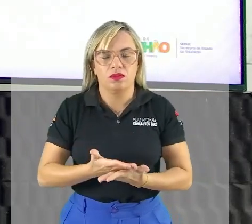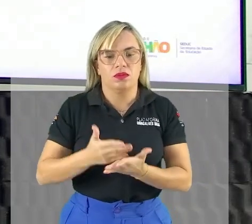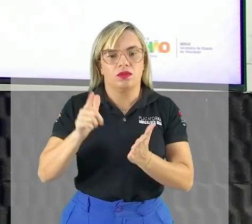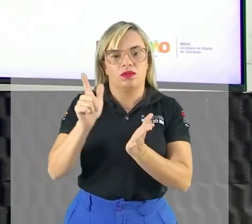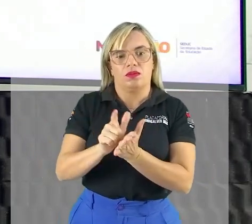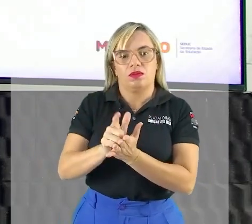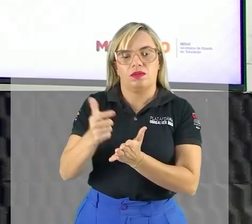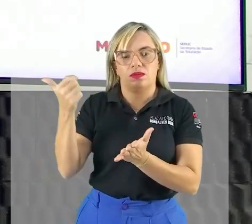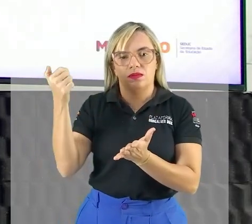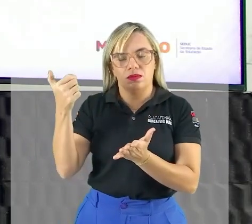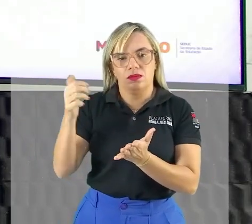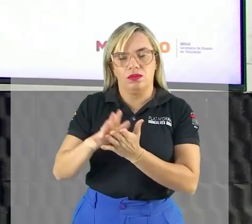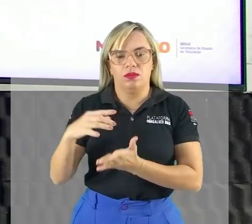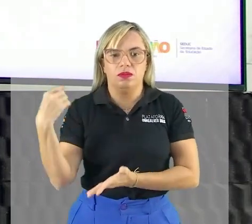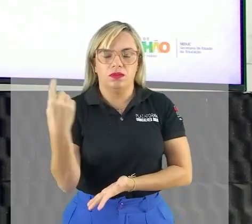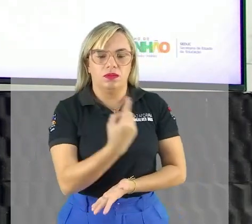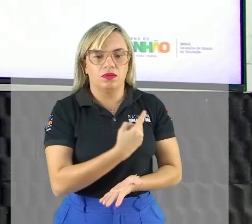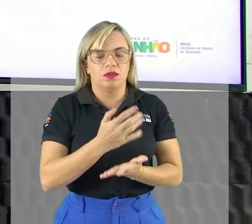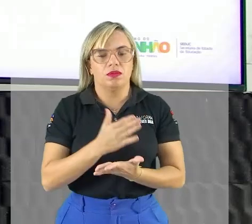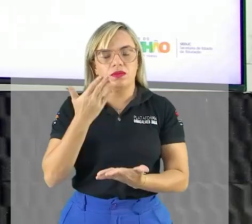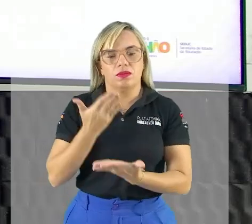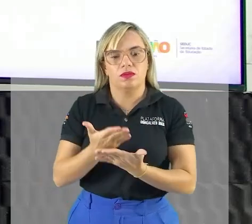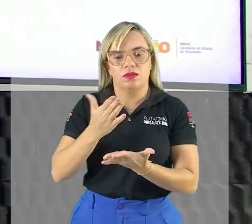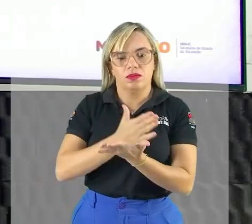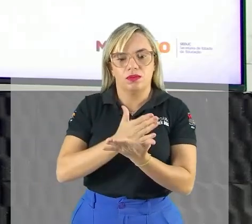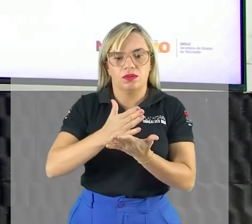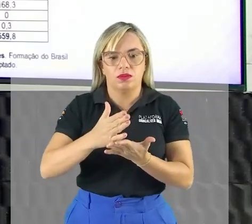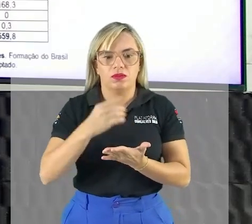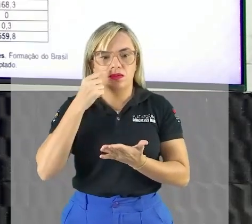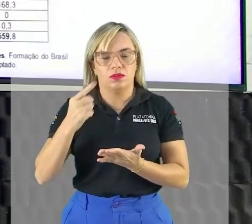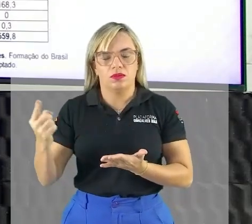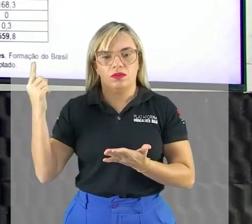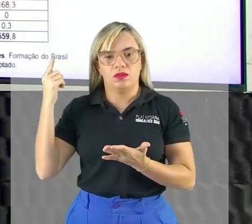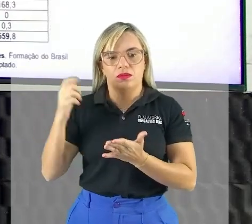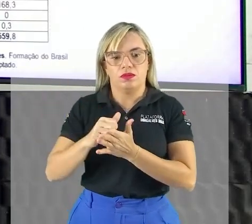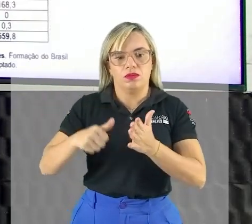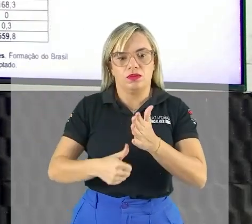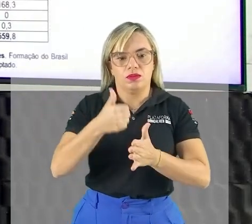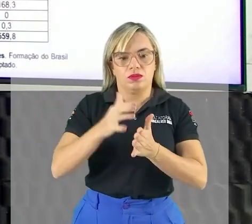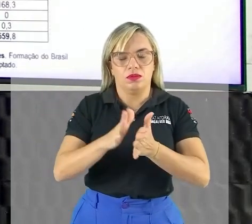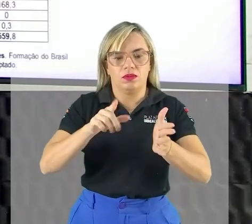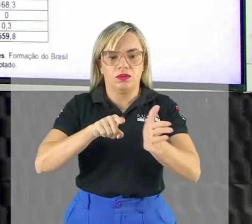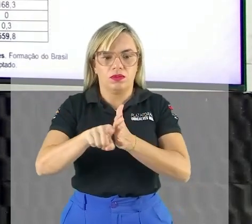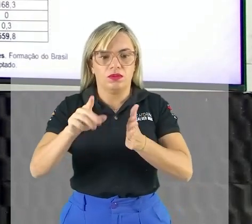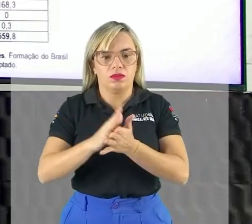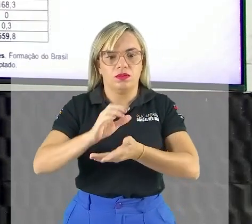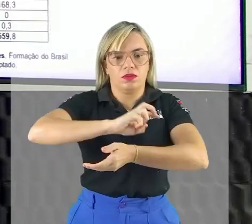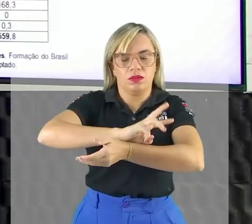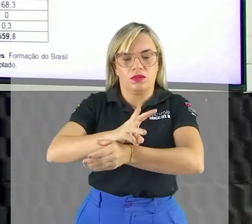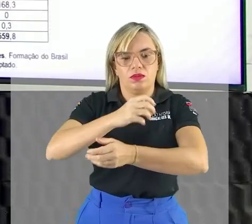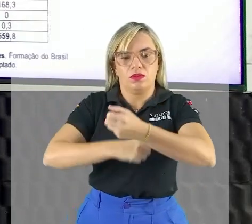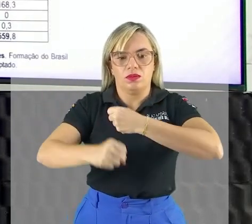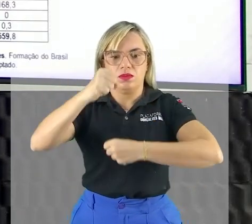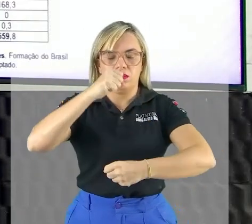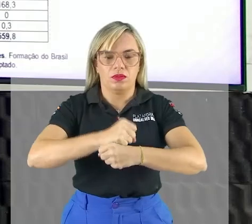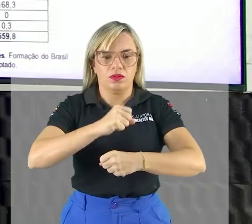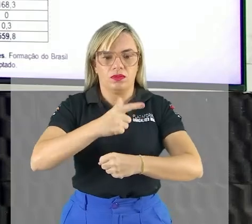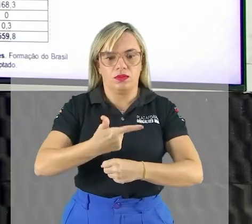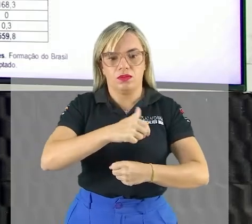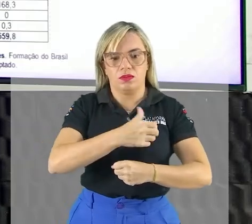papel e caneta e vamos pra nossa aula Vamos começar com a primeira questão aqui ah da UEMA 2016